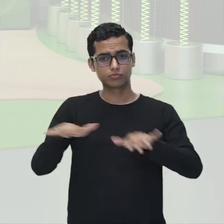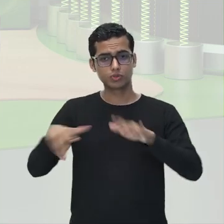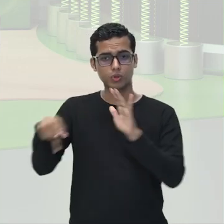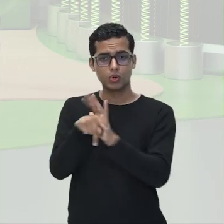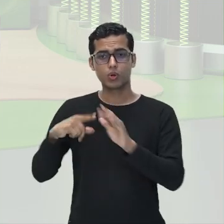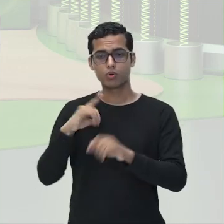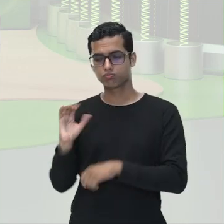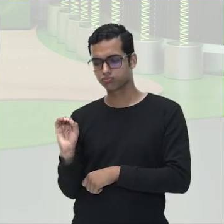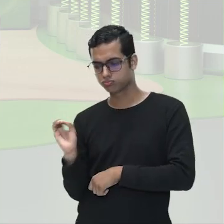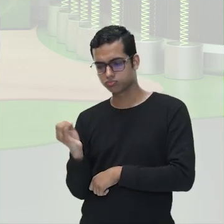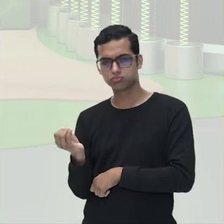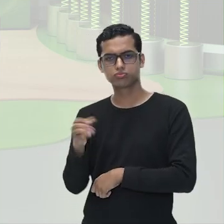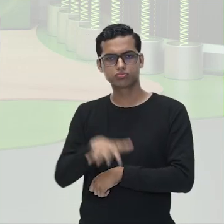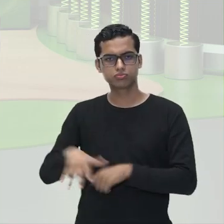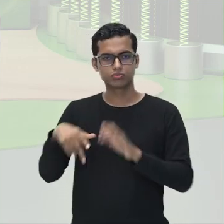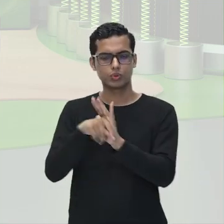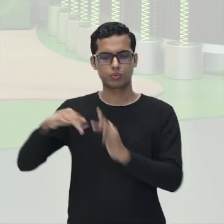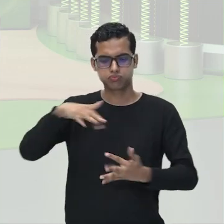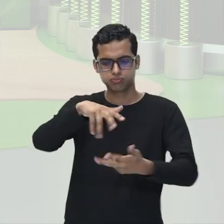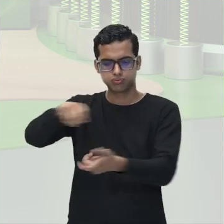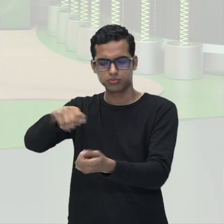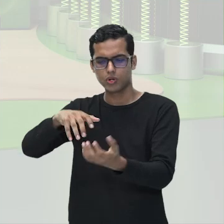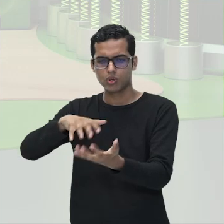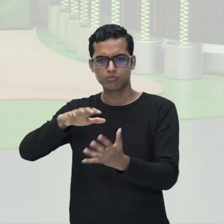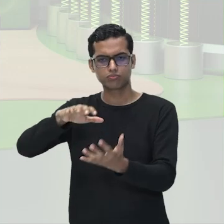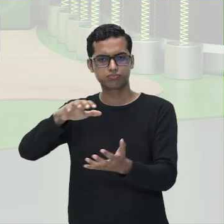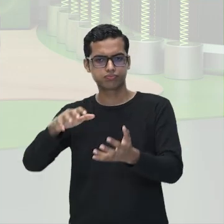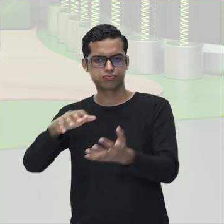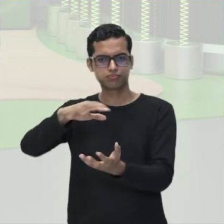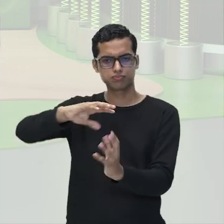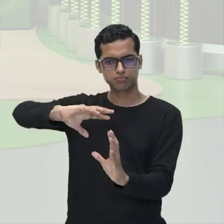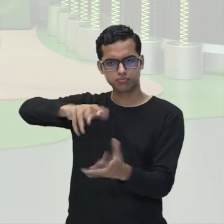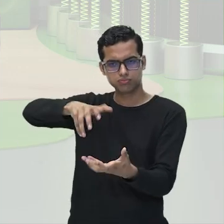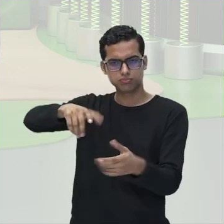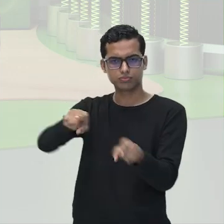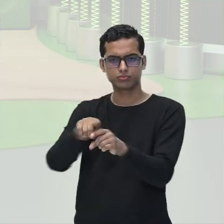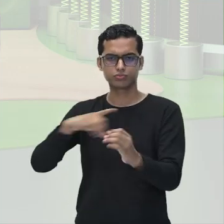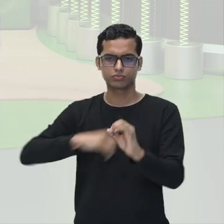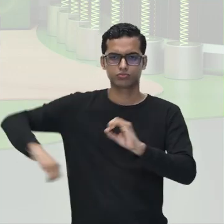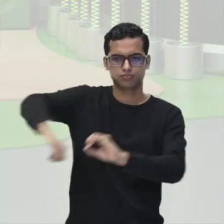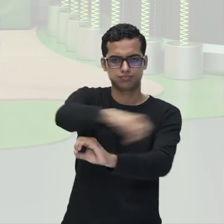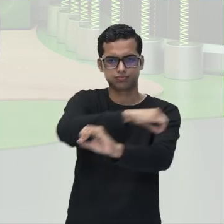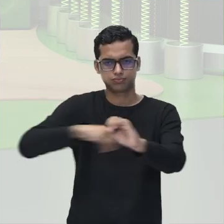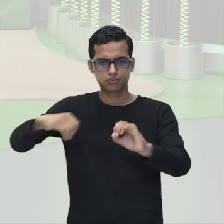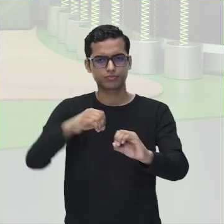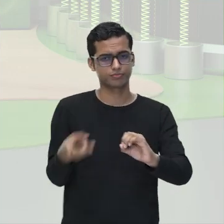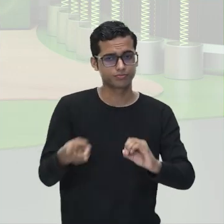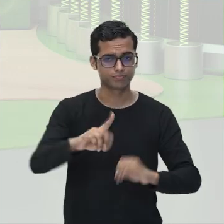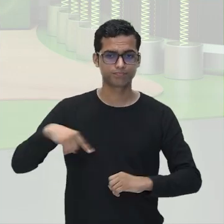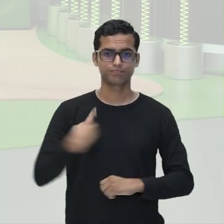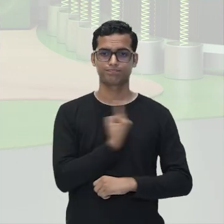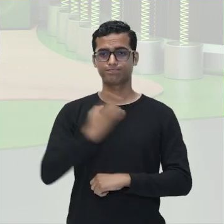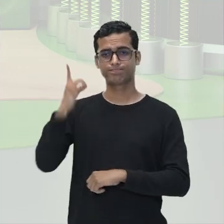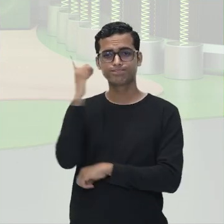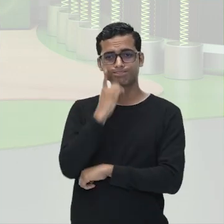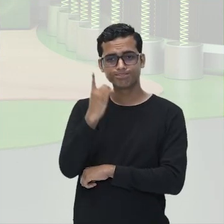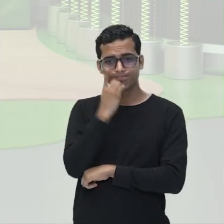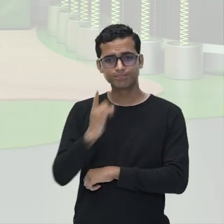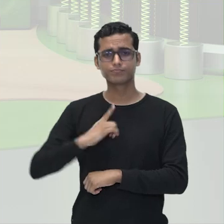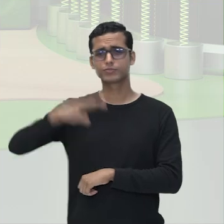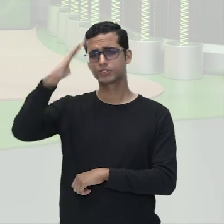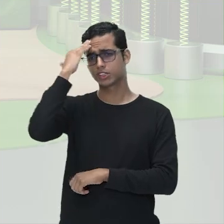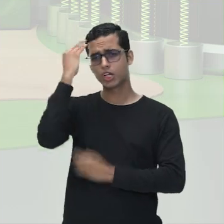movimentos realizados pelo nosso planeta Terra no nosso cotidiano. Compreender